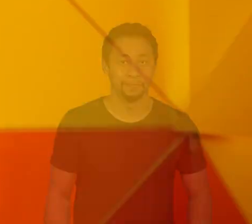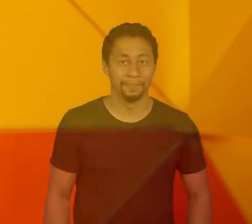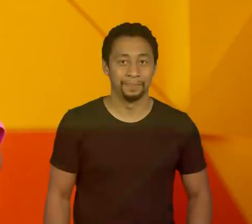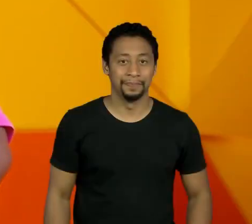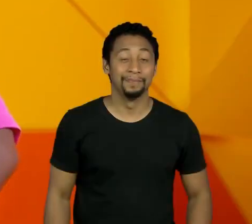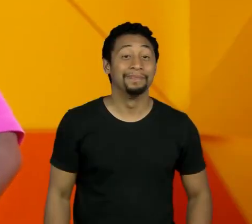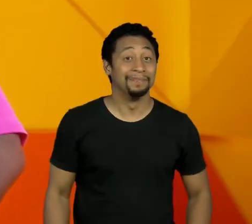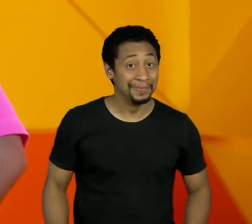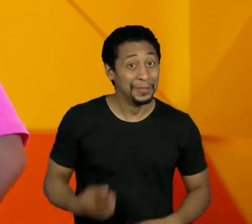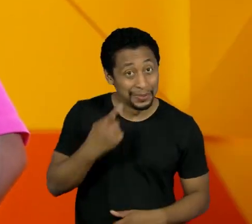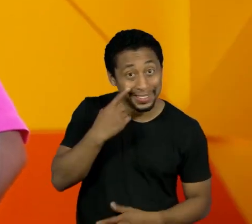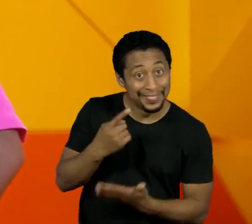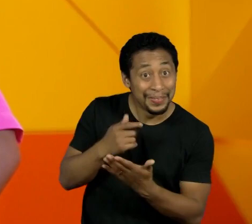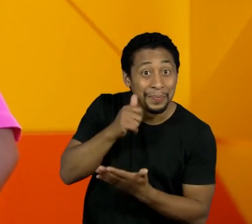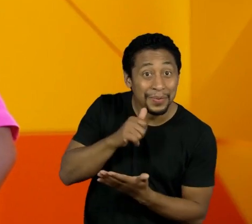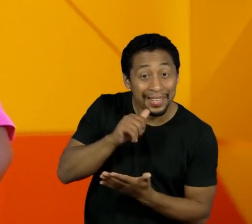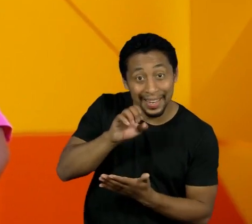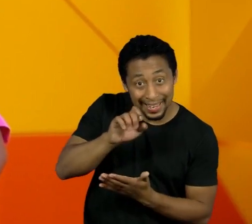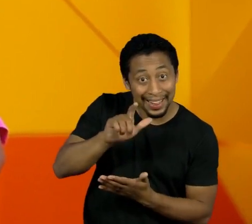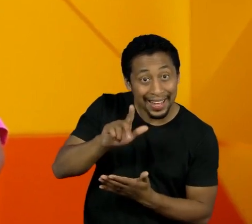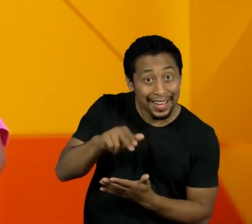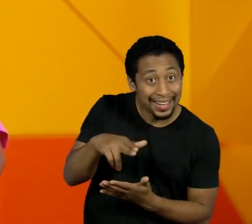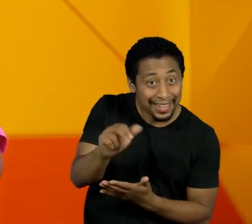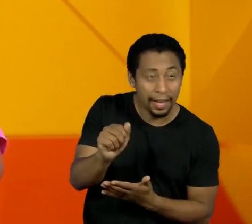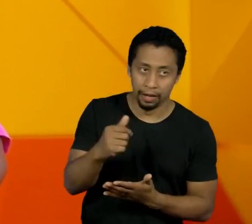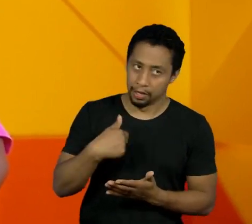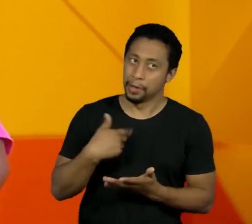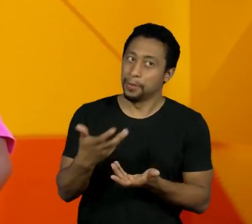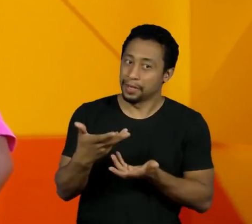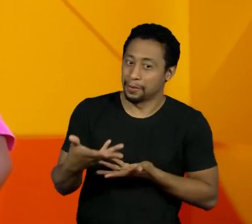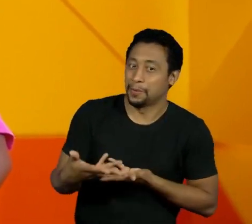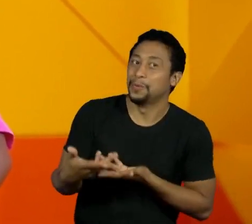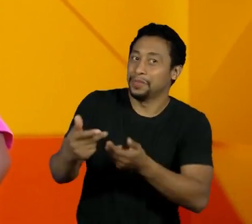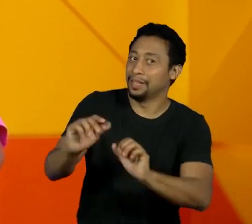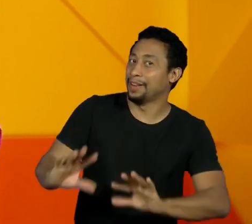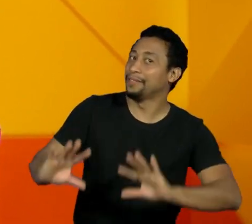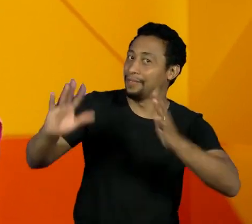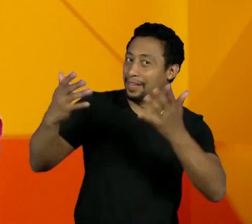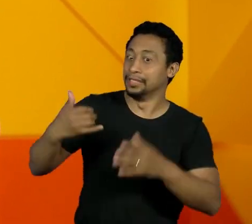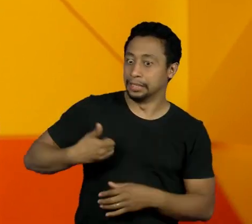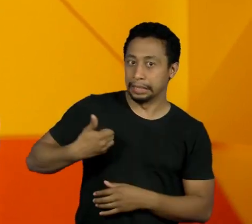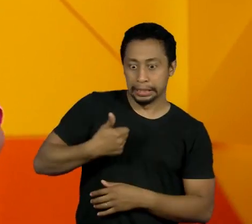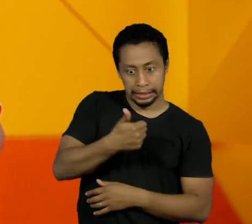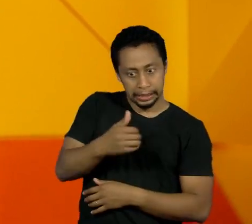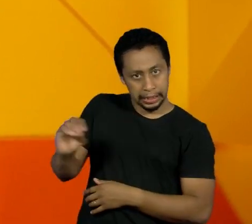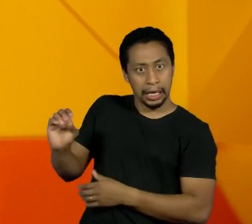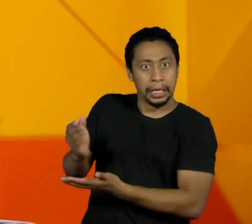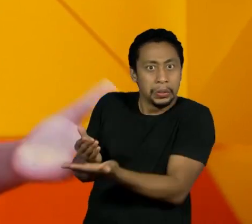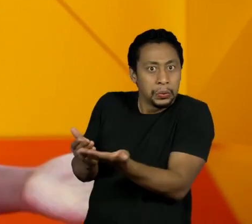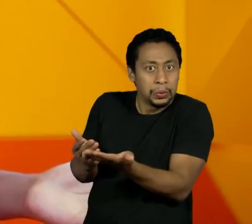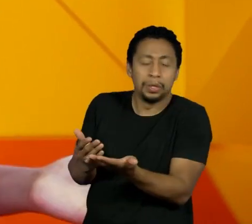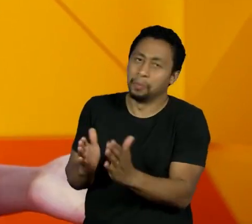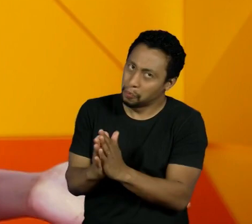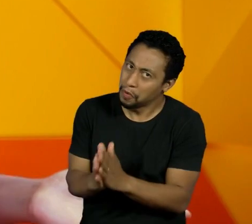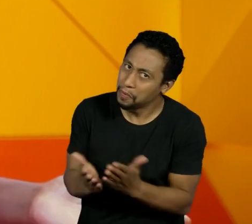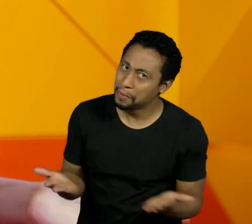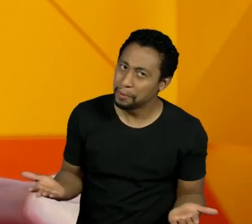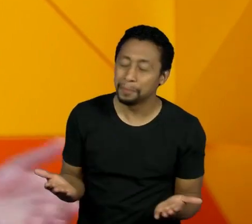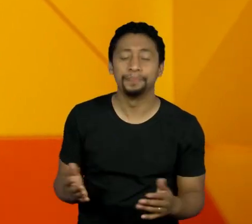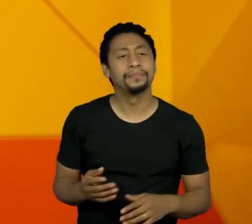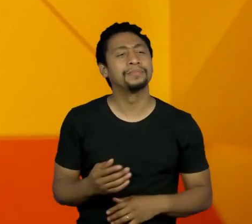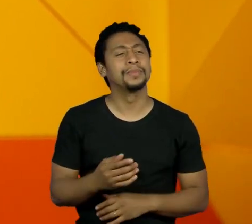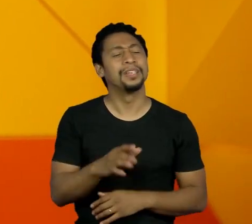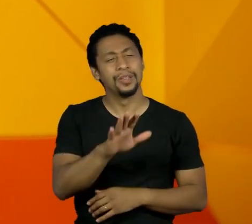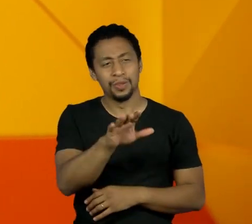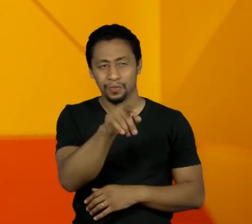Salve, Dona Helena! Também quero ser convidada para essa festa de 100 anos, hein? Por favor! Cida, não pude deixar de perceber que